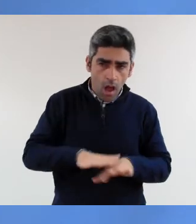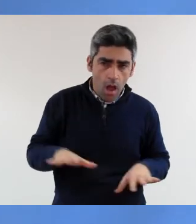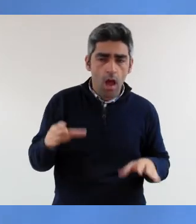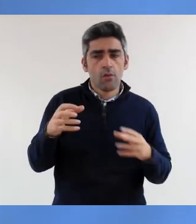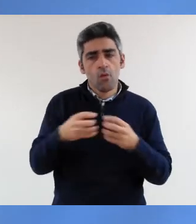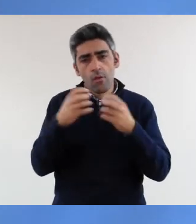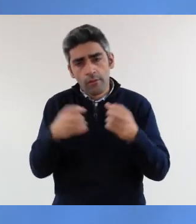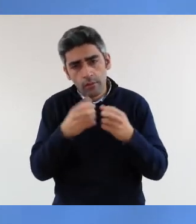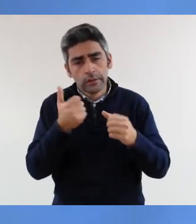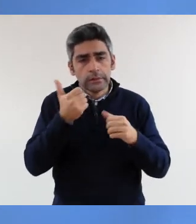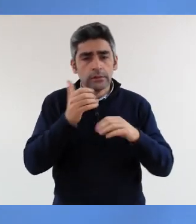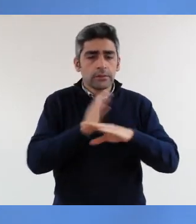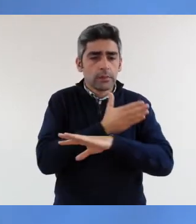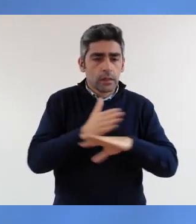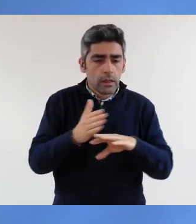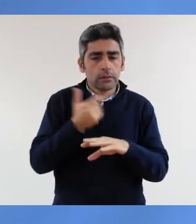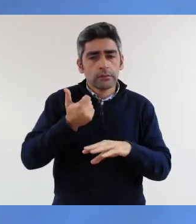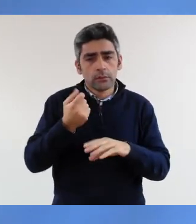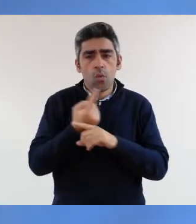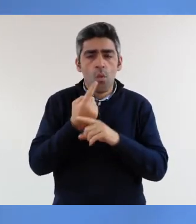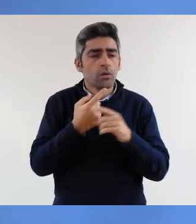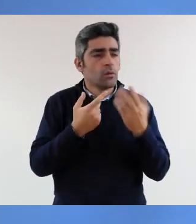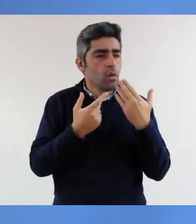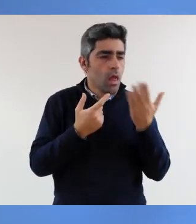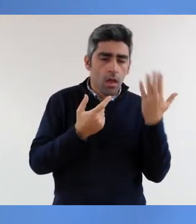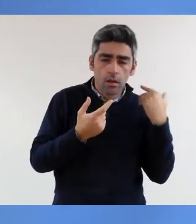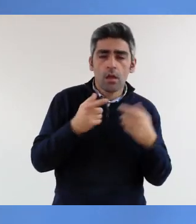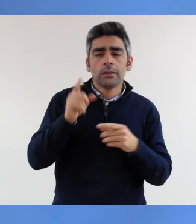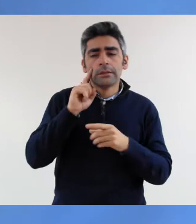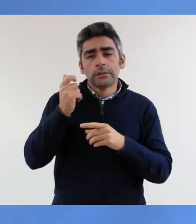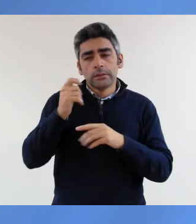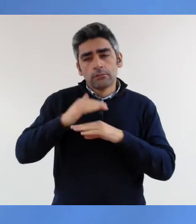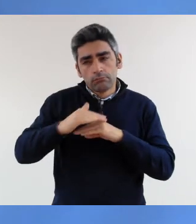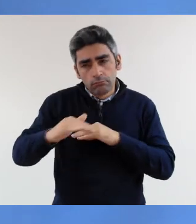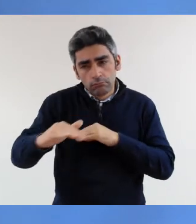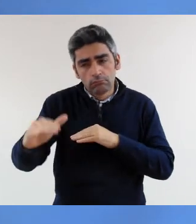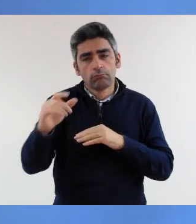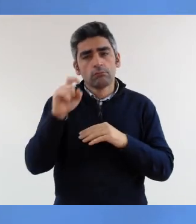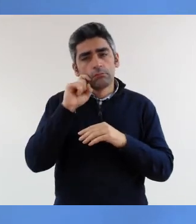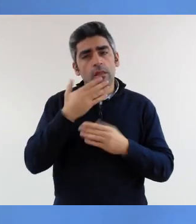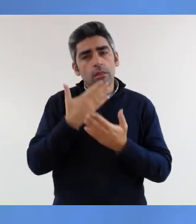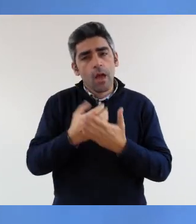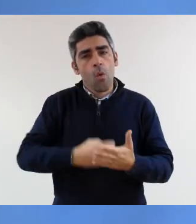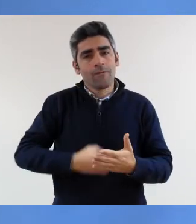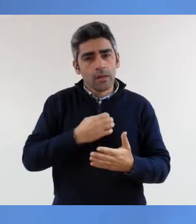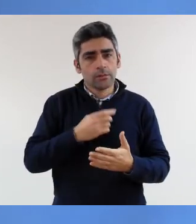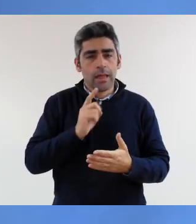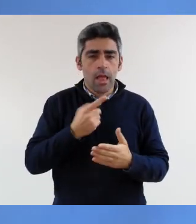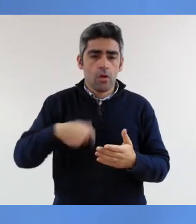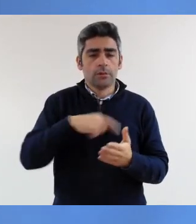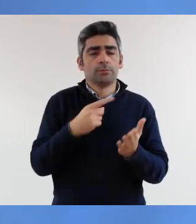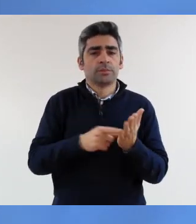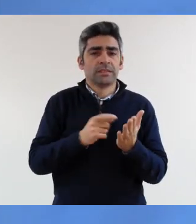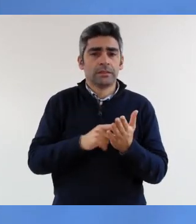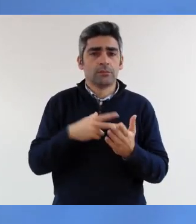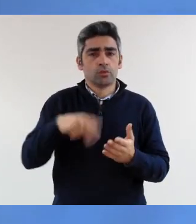se unir a vivo é convivialidade a expressão entre o essencial que perdura e o acessório que passa criam